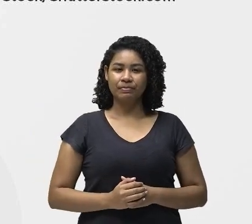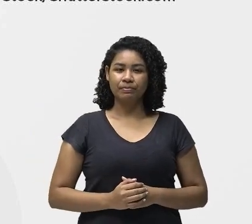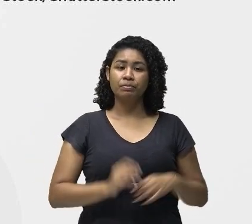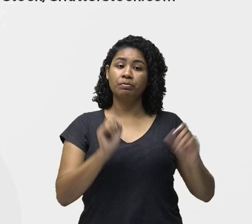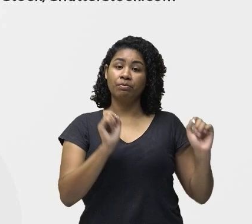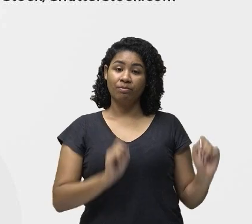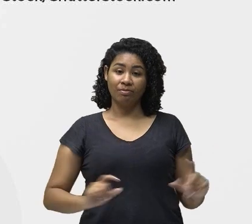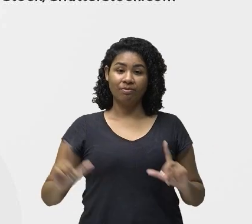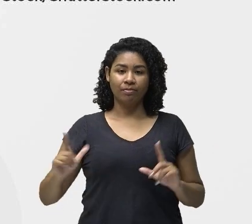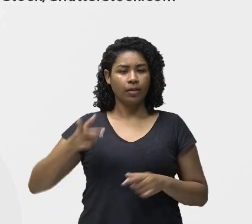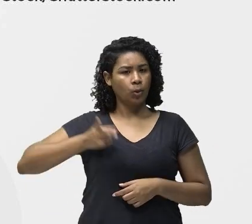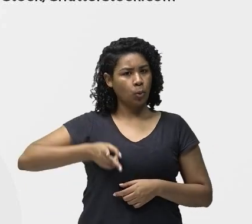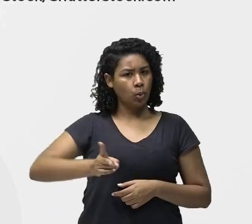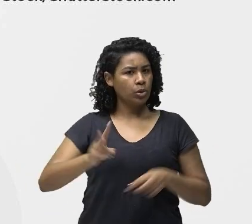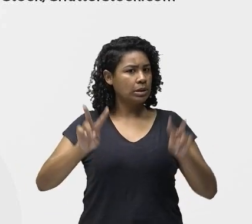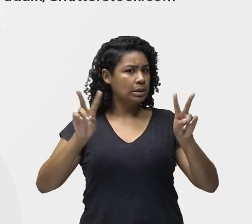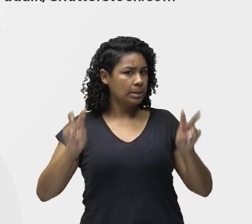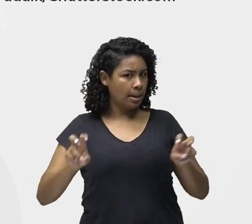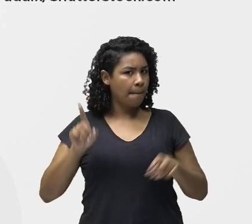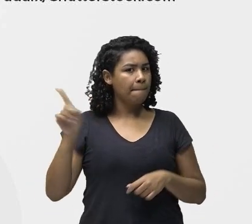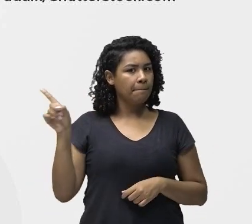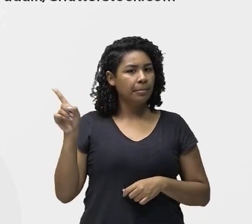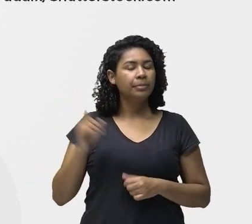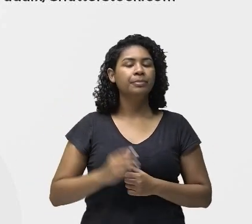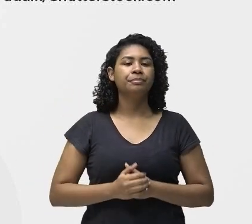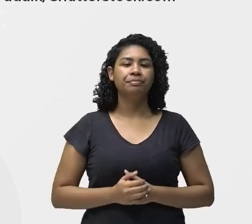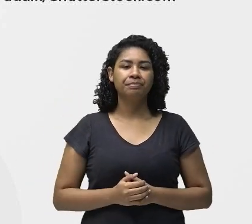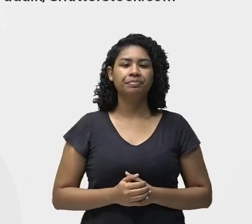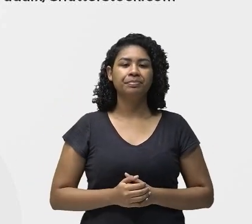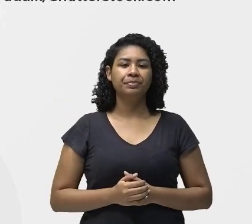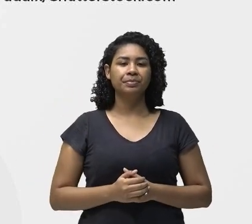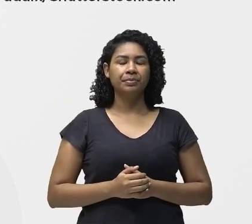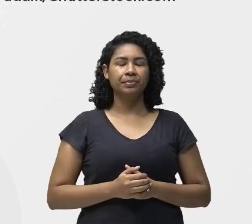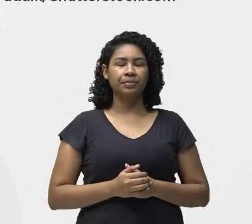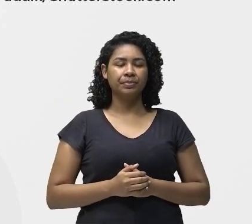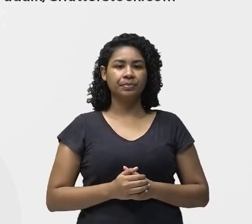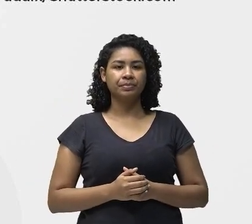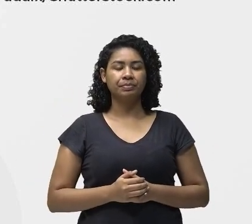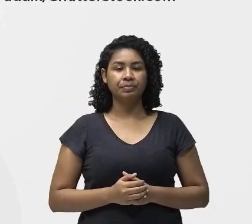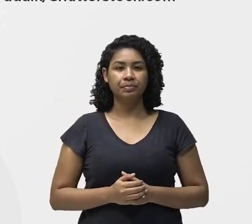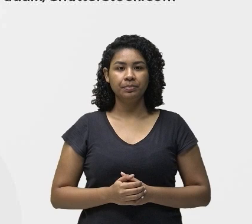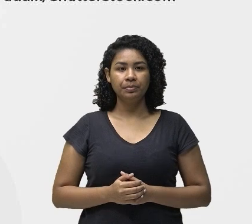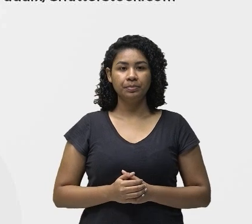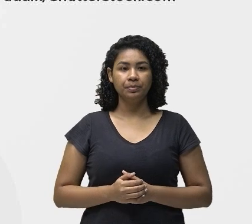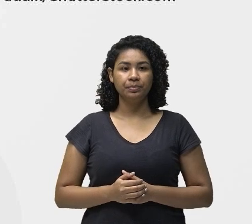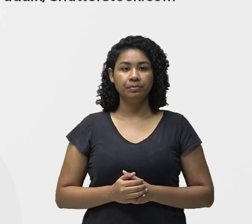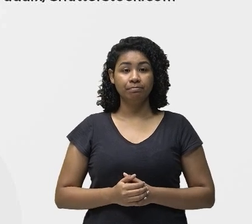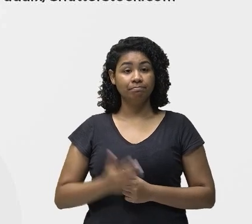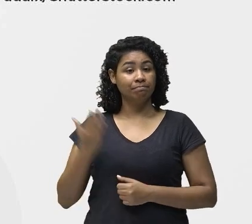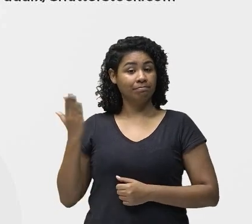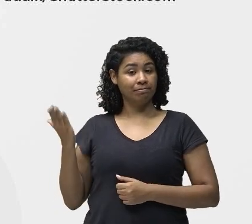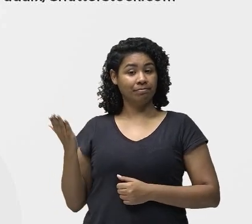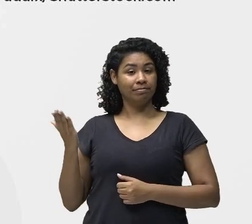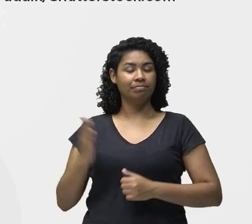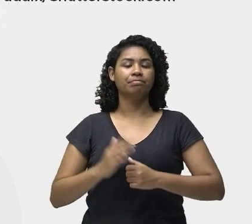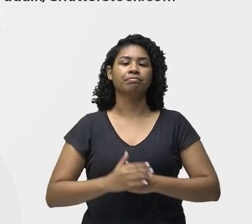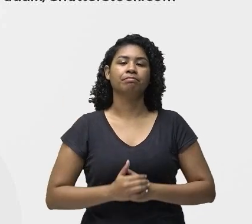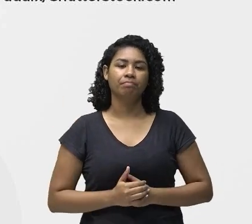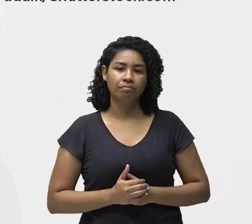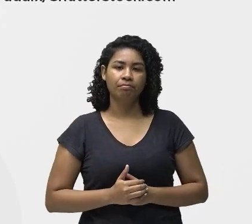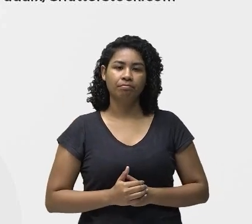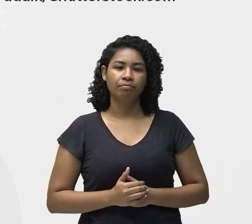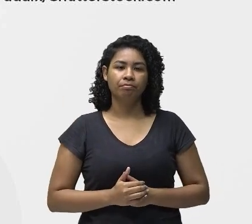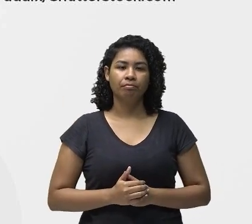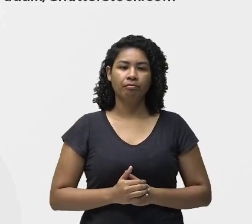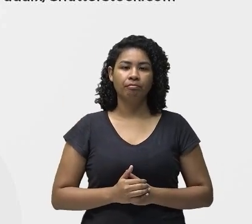Continuando o nosso assunto de propriedades do ar, acompanhem comigo aí na cartela. Uma mesma quantidade